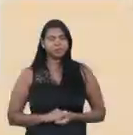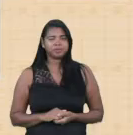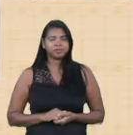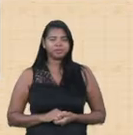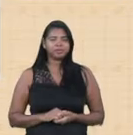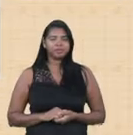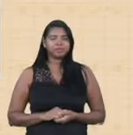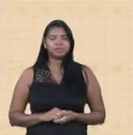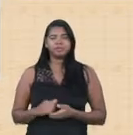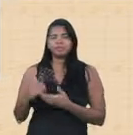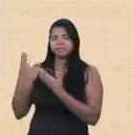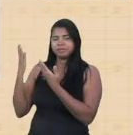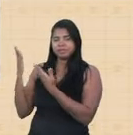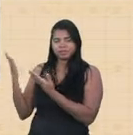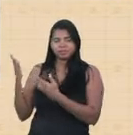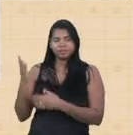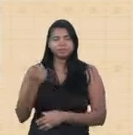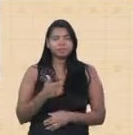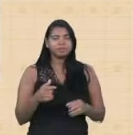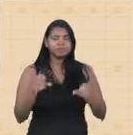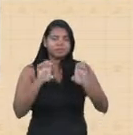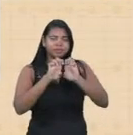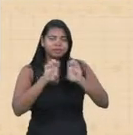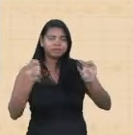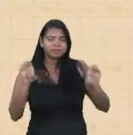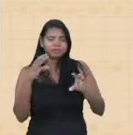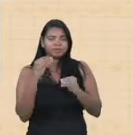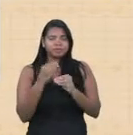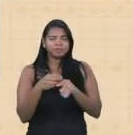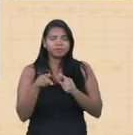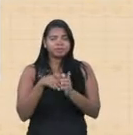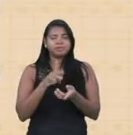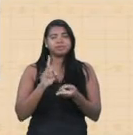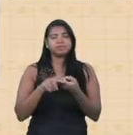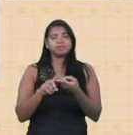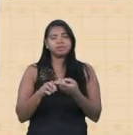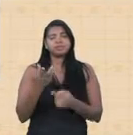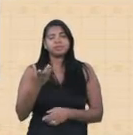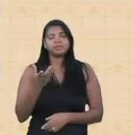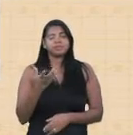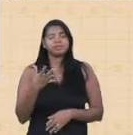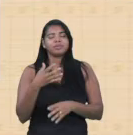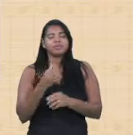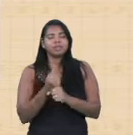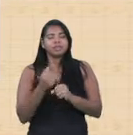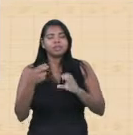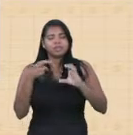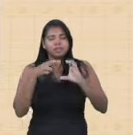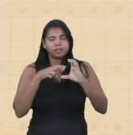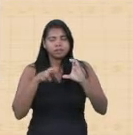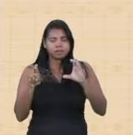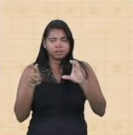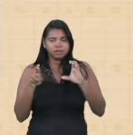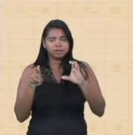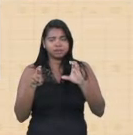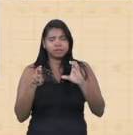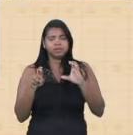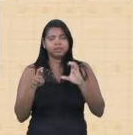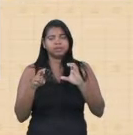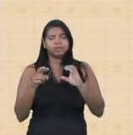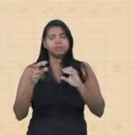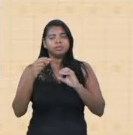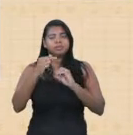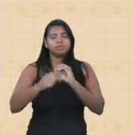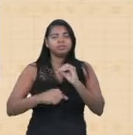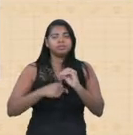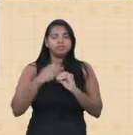você. As outras equações são derivadas dela. Mas se você quiser calcular esse raio, basta você isolá-lo e você vai